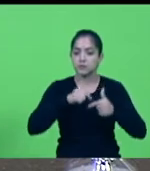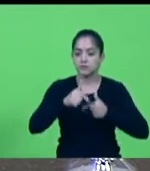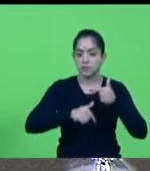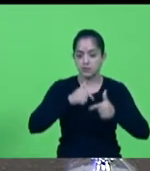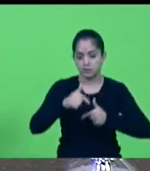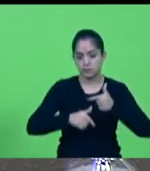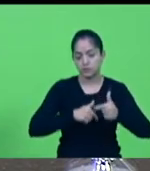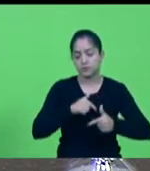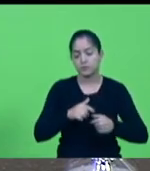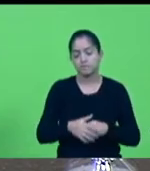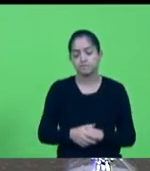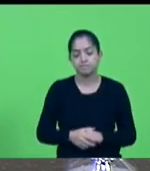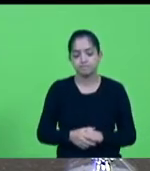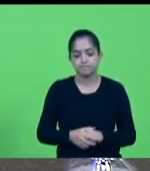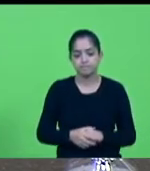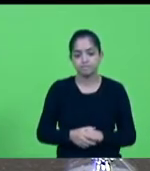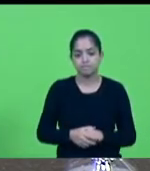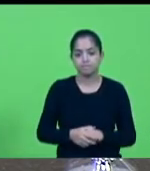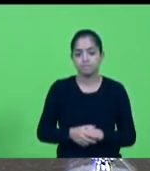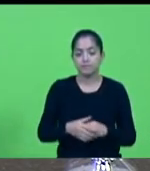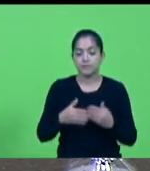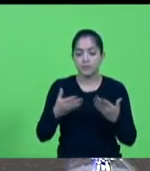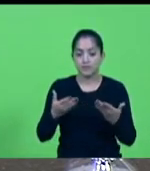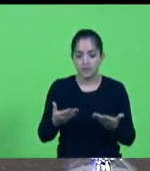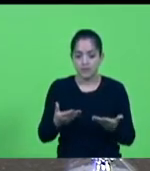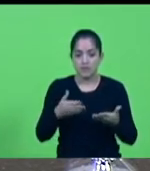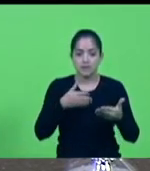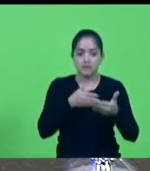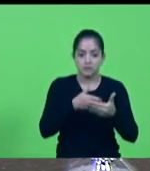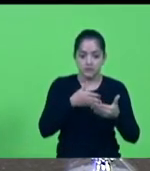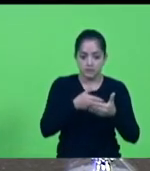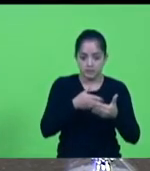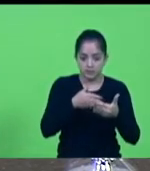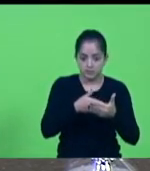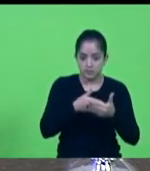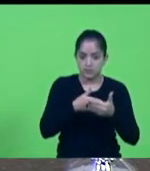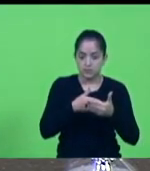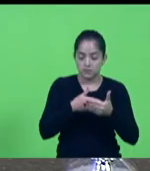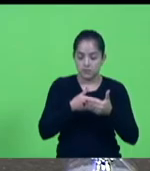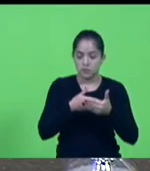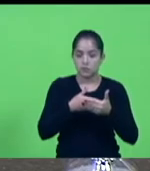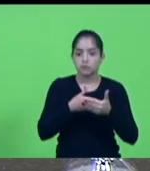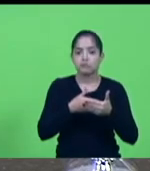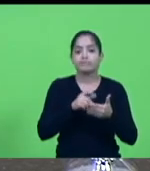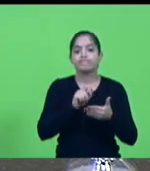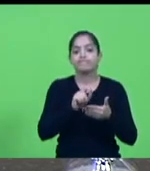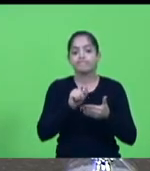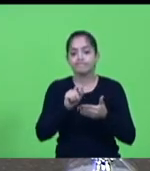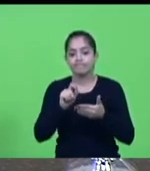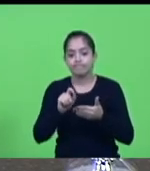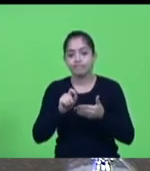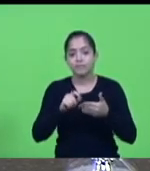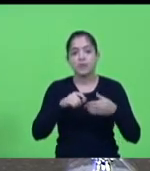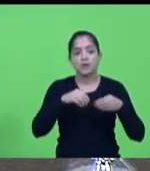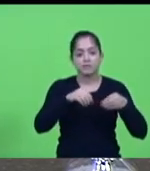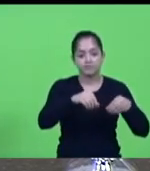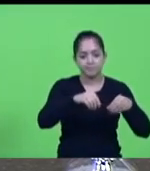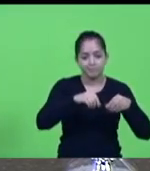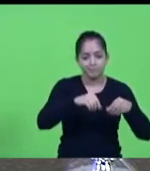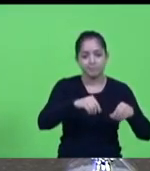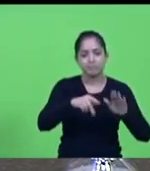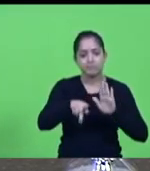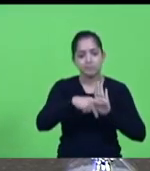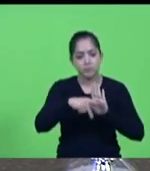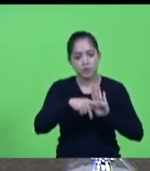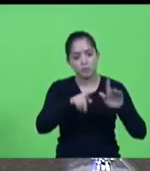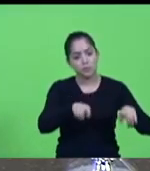rurais. Essa interdição abrangeria milhares de imóveis rurais,